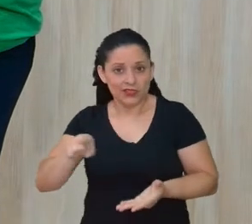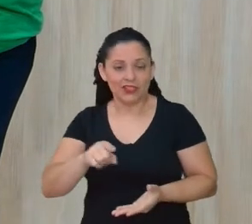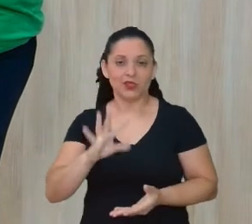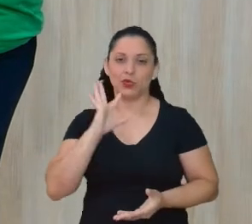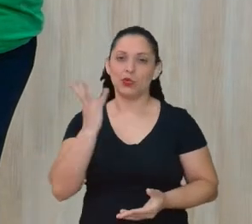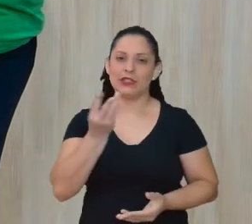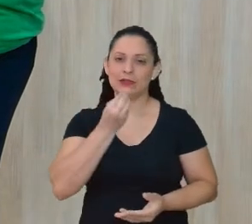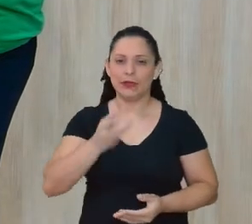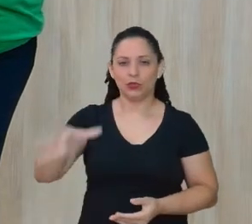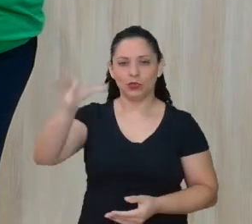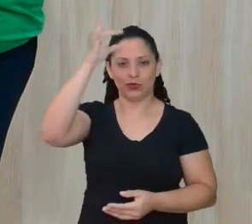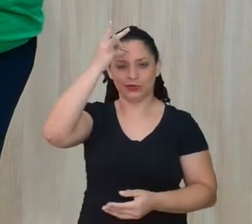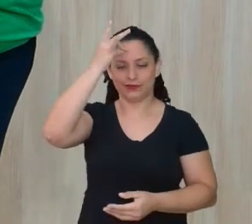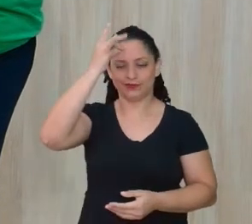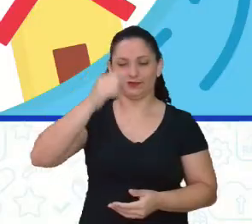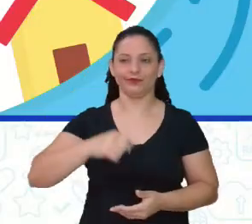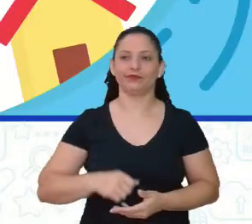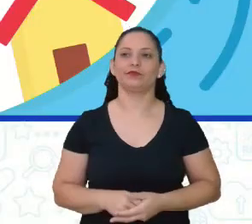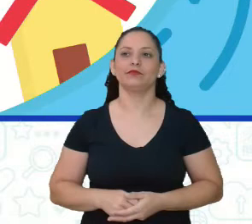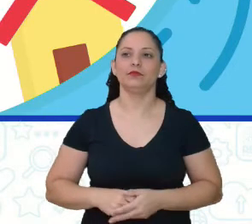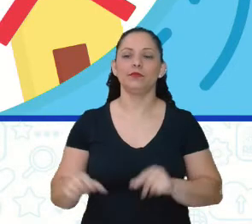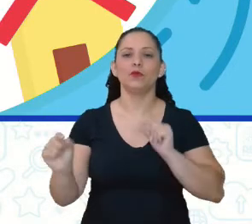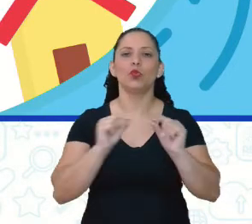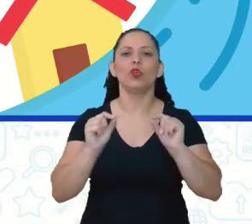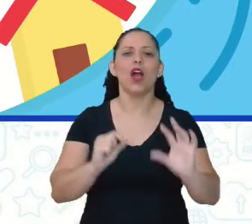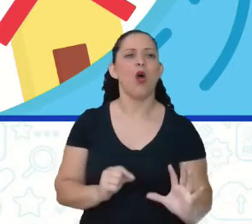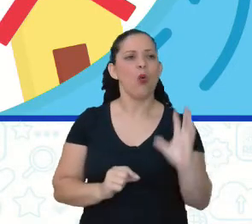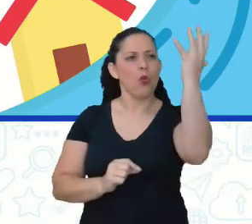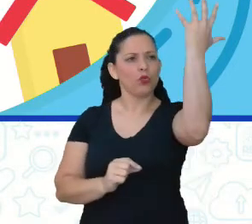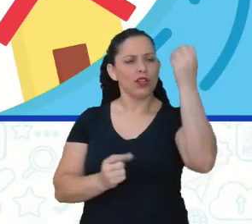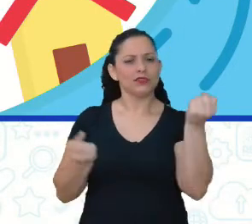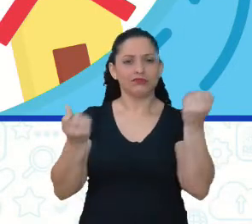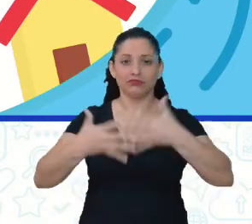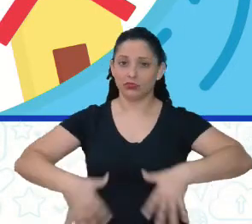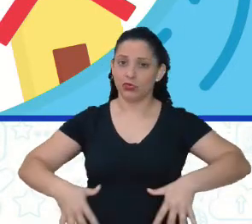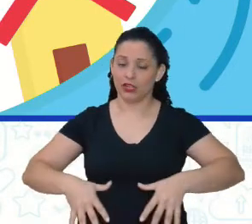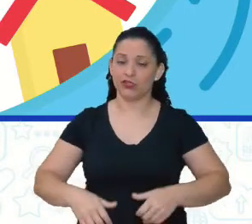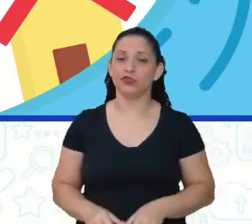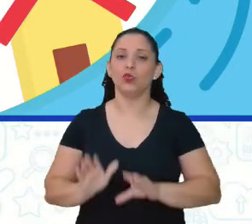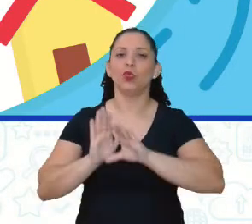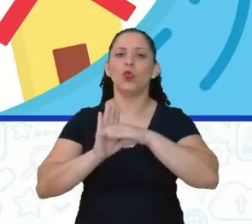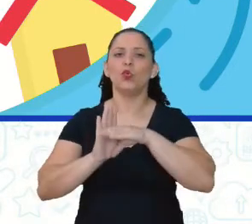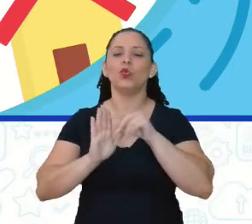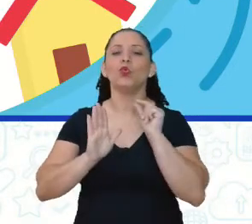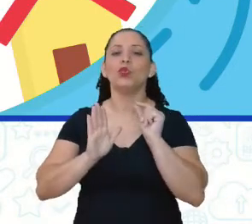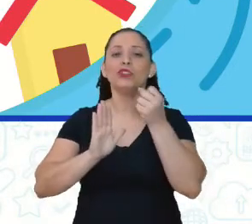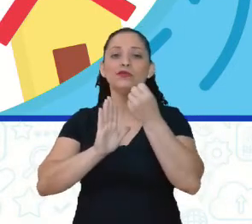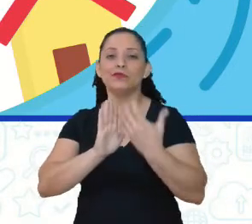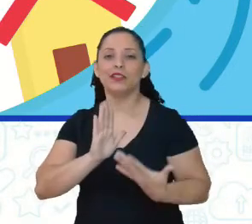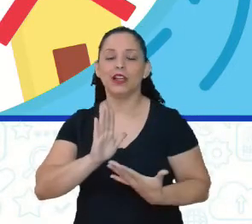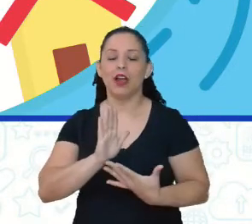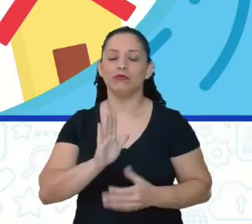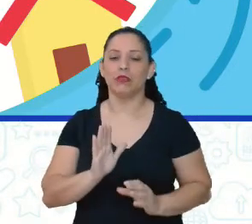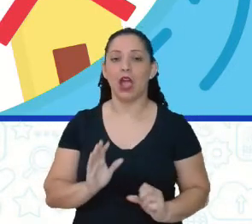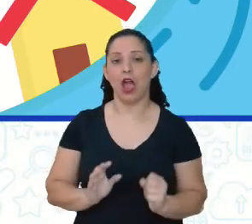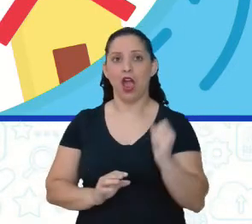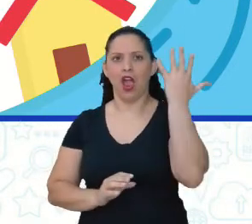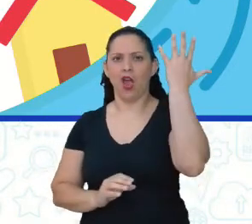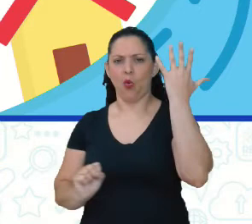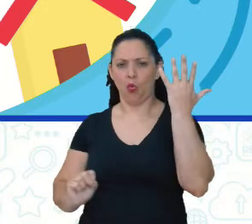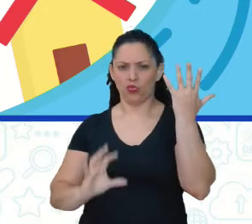tá certo? Então, fenômenos naturais, vamos ver o conceito, né? são acontecimentos